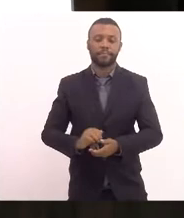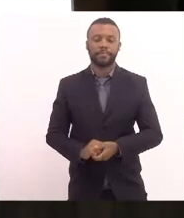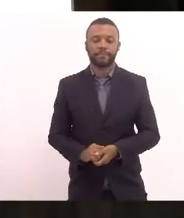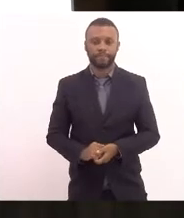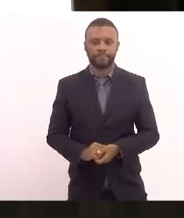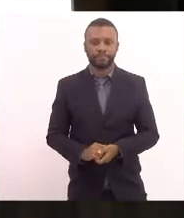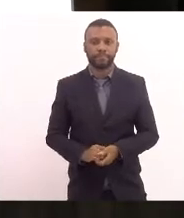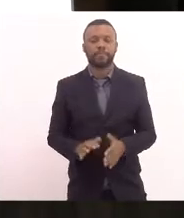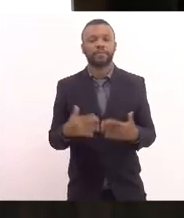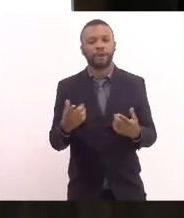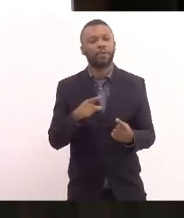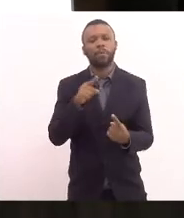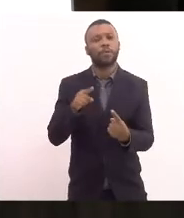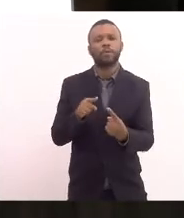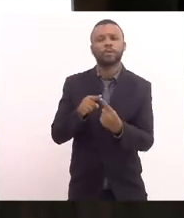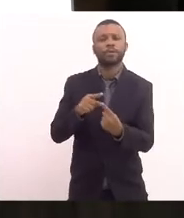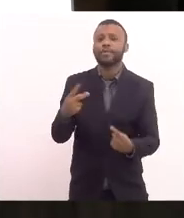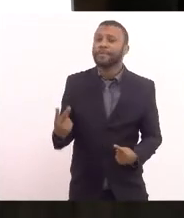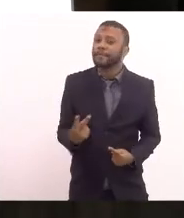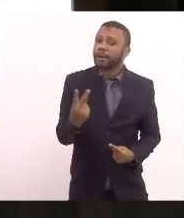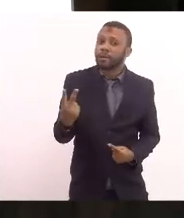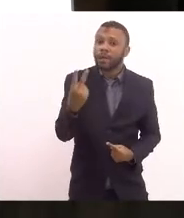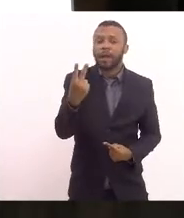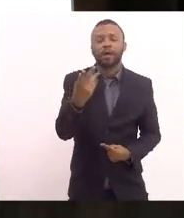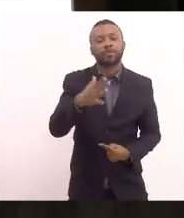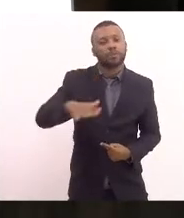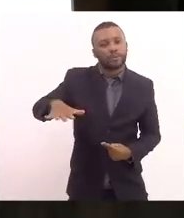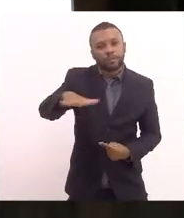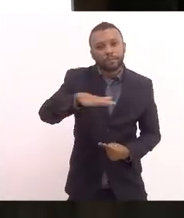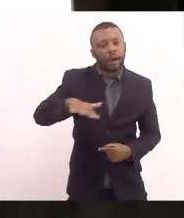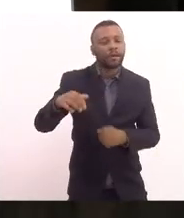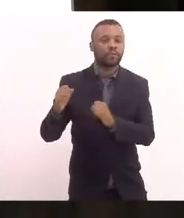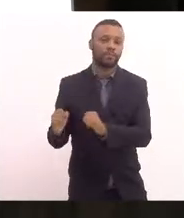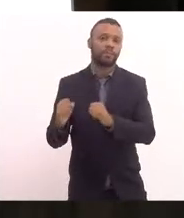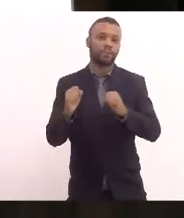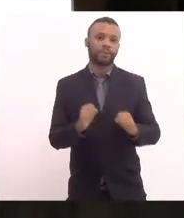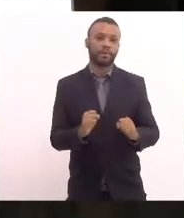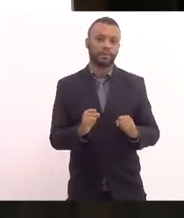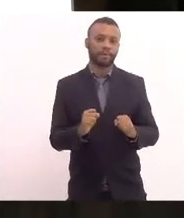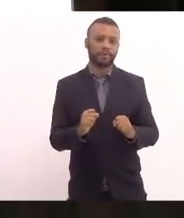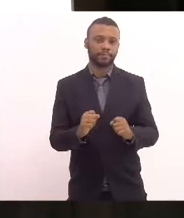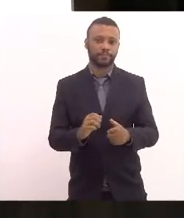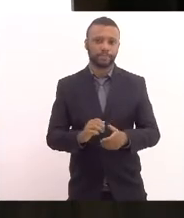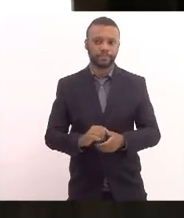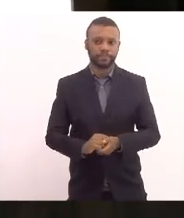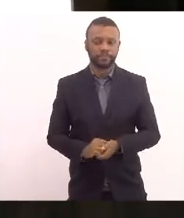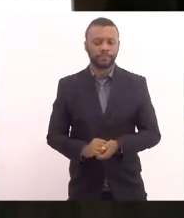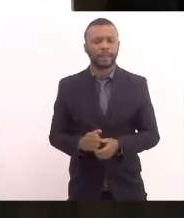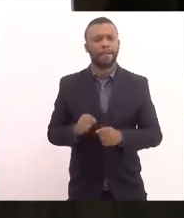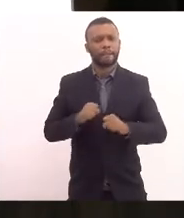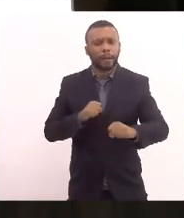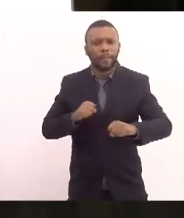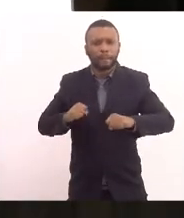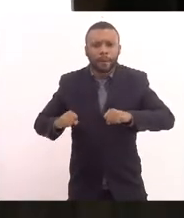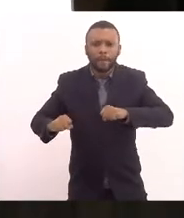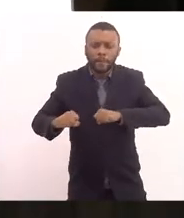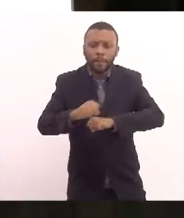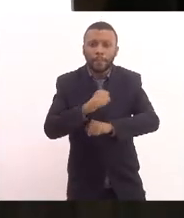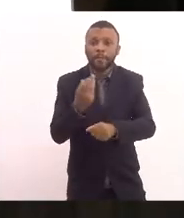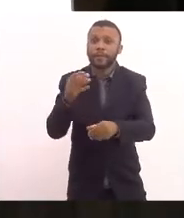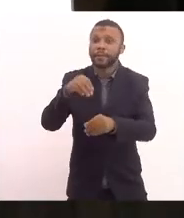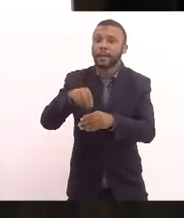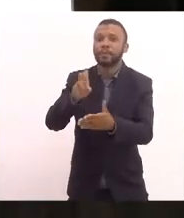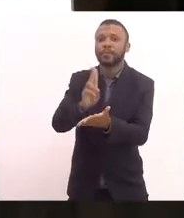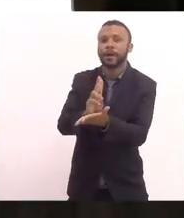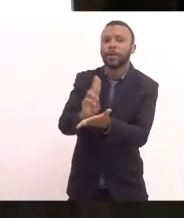Então, é da valorização dos espaços de poder, né, da luta dentro da universidade